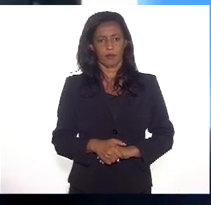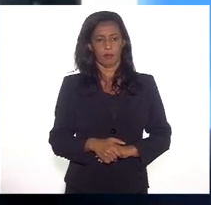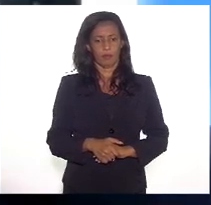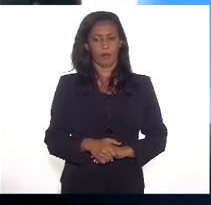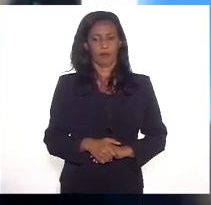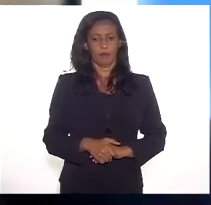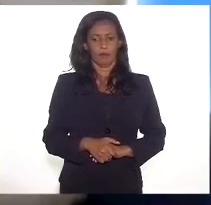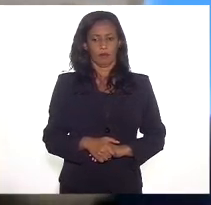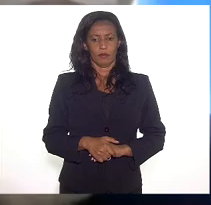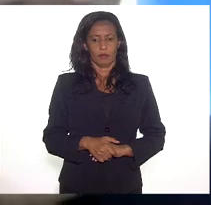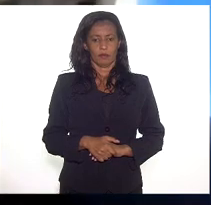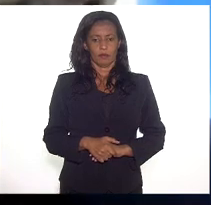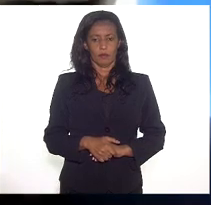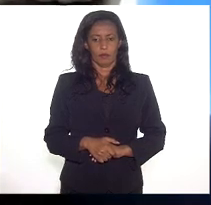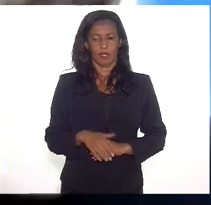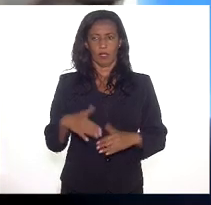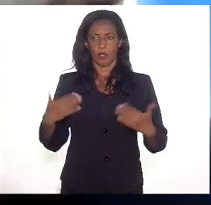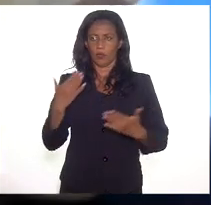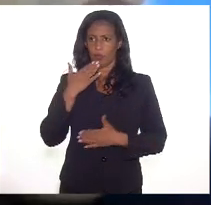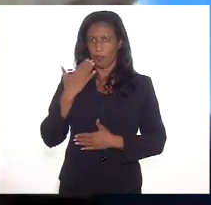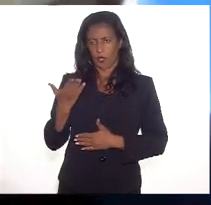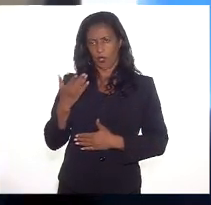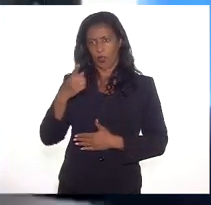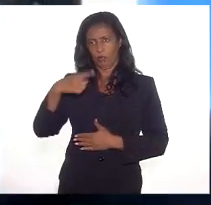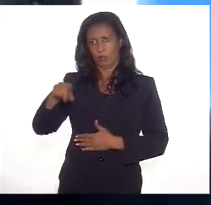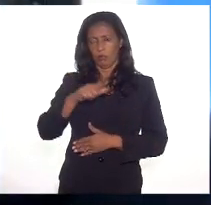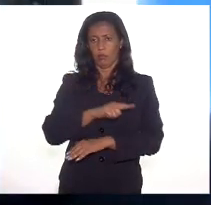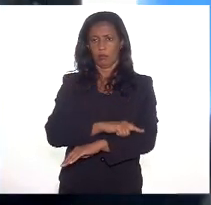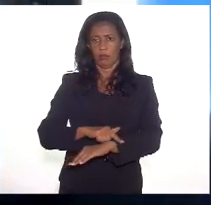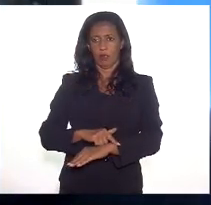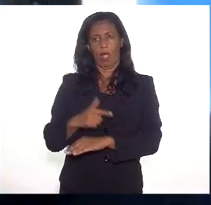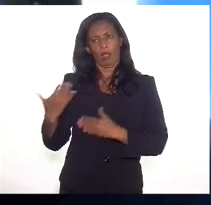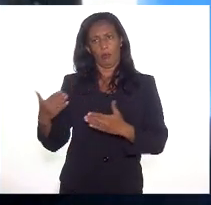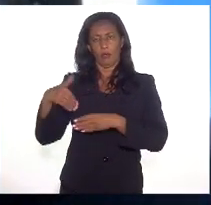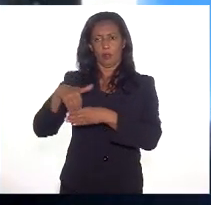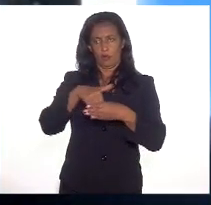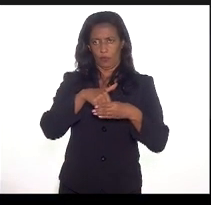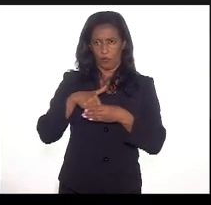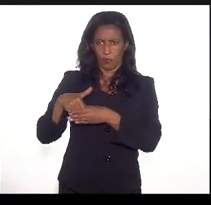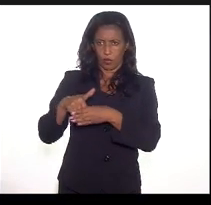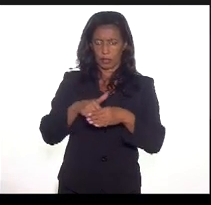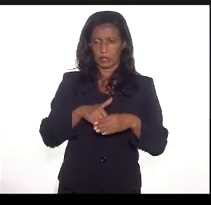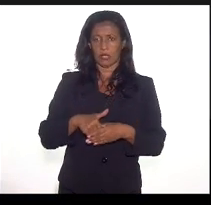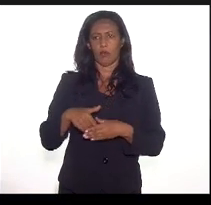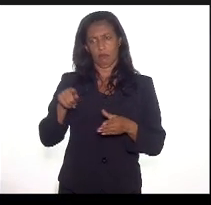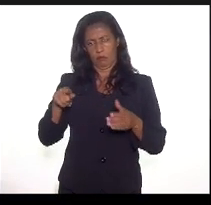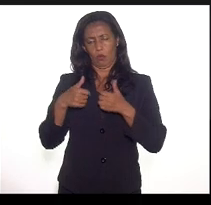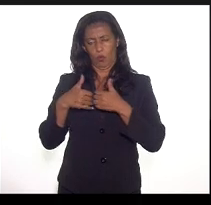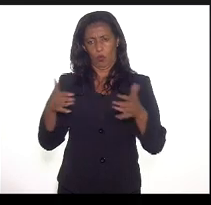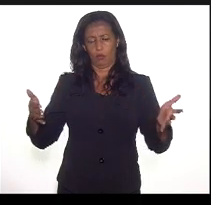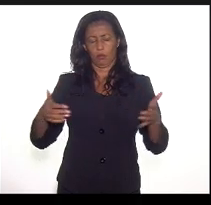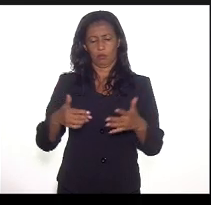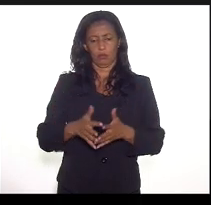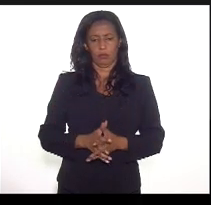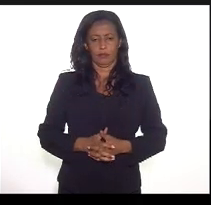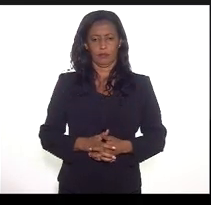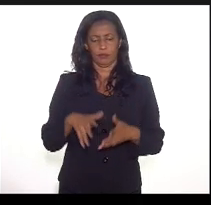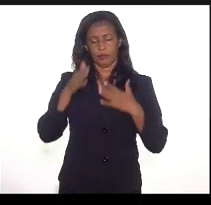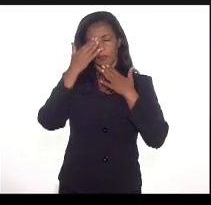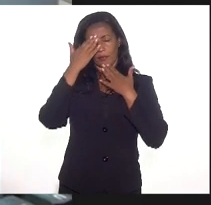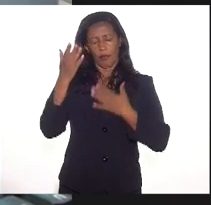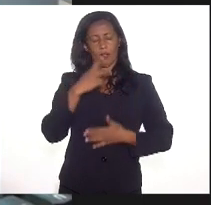para a senhora defender, vou pedir a gentileza e aí a gente entra em votação. Pois não, deputado, é um direito da senhora defender o destaque. Muito